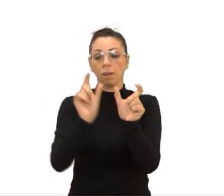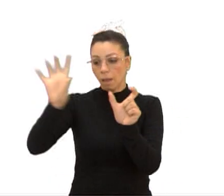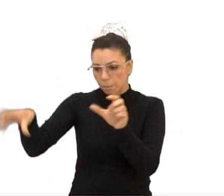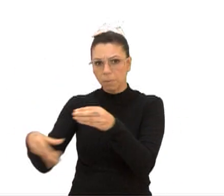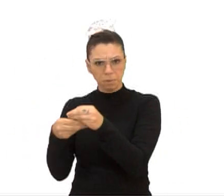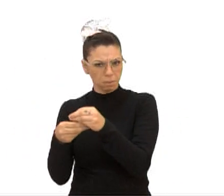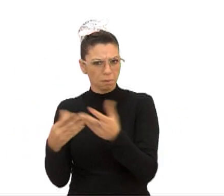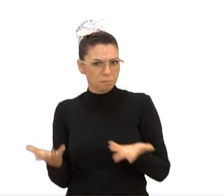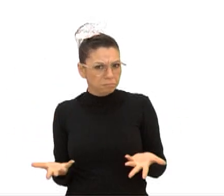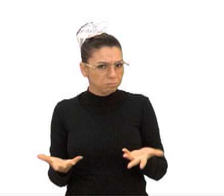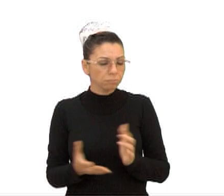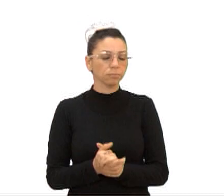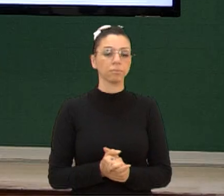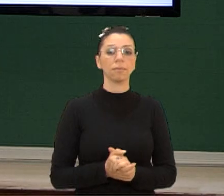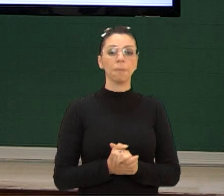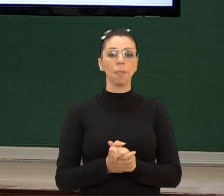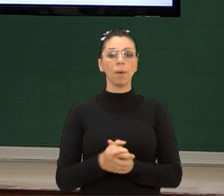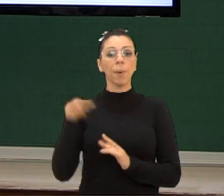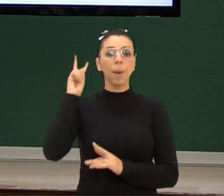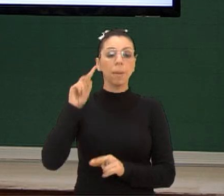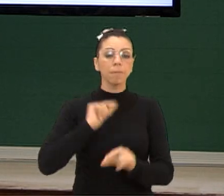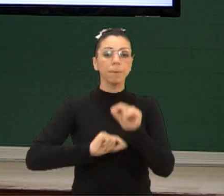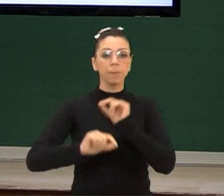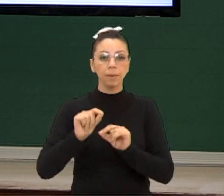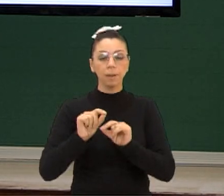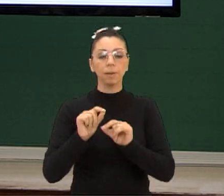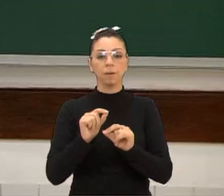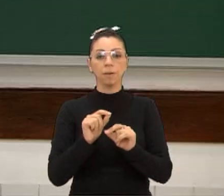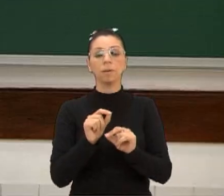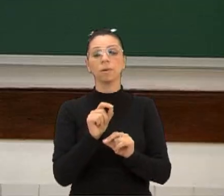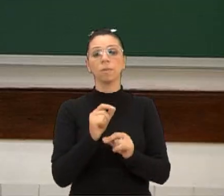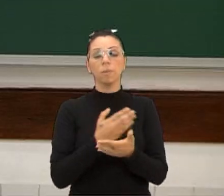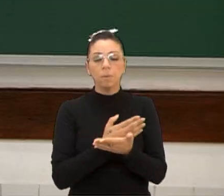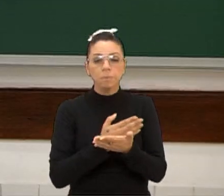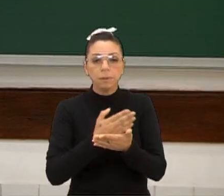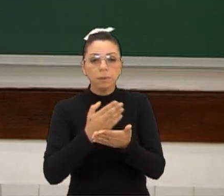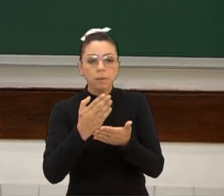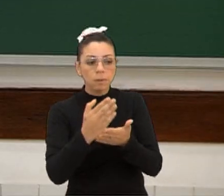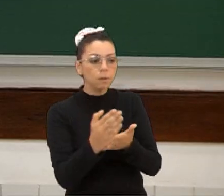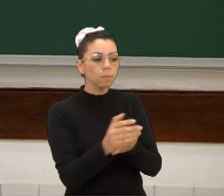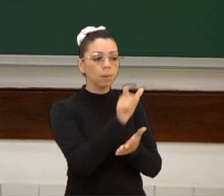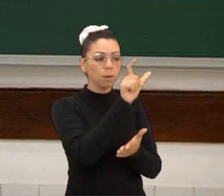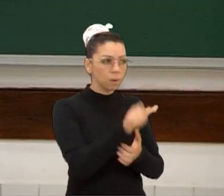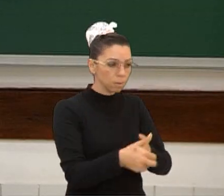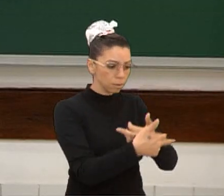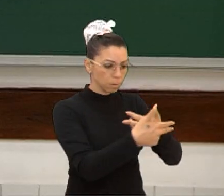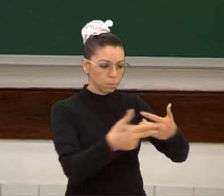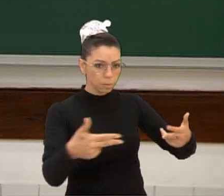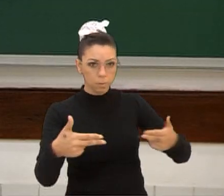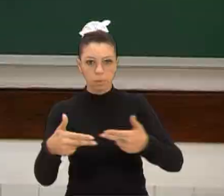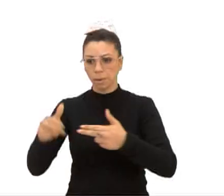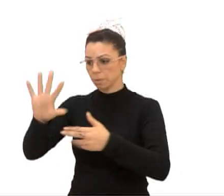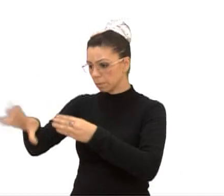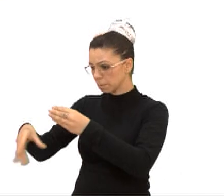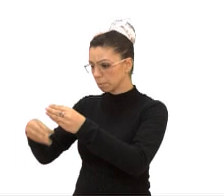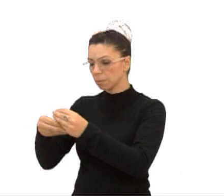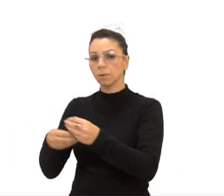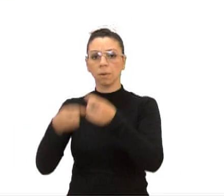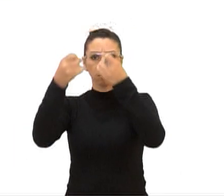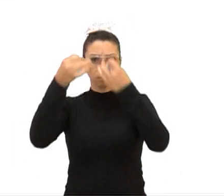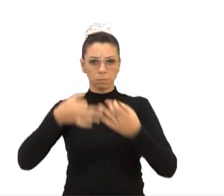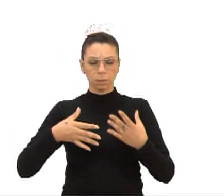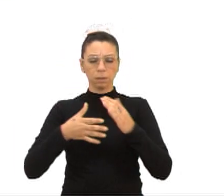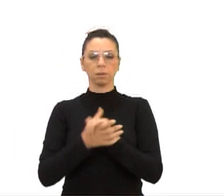nós falamos lá na aula que nós começamos a falar sobre sujeito e predicado? O que eu trouxe para vocês aquele dia? Que o verbo vai